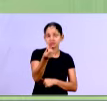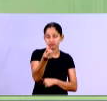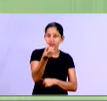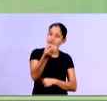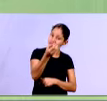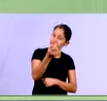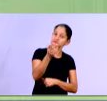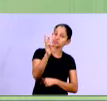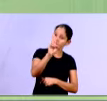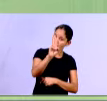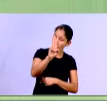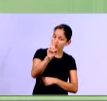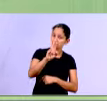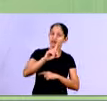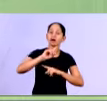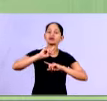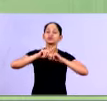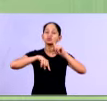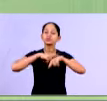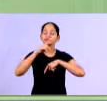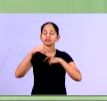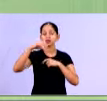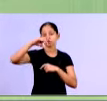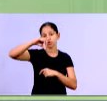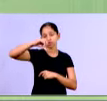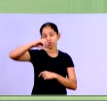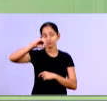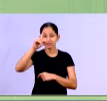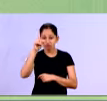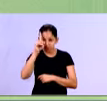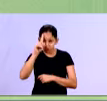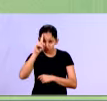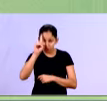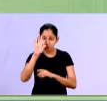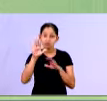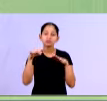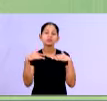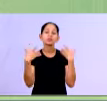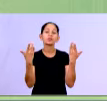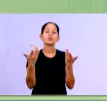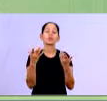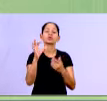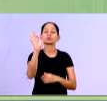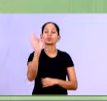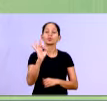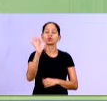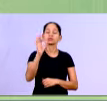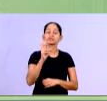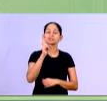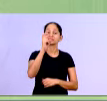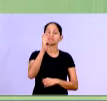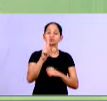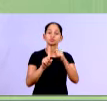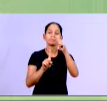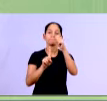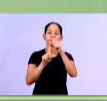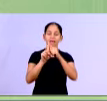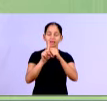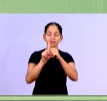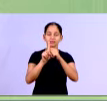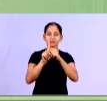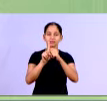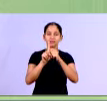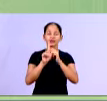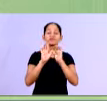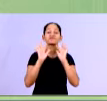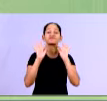pagar essa dívida ao final de 90 dias. E a taxa de 5% ao mês. Ao final